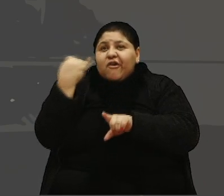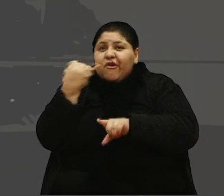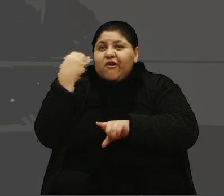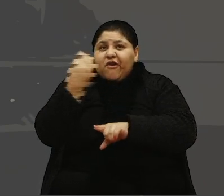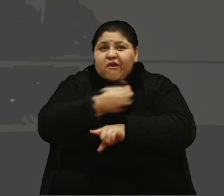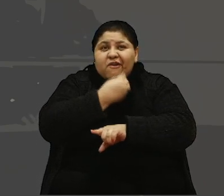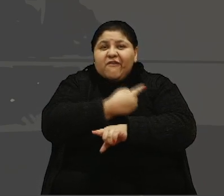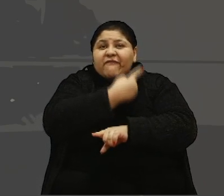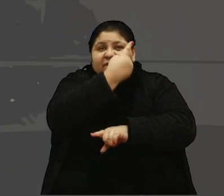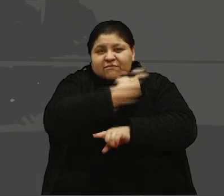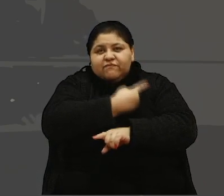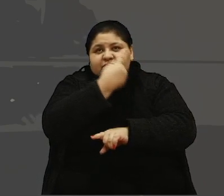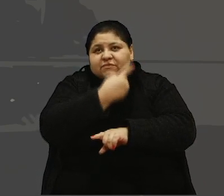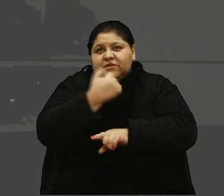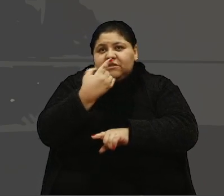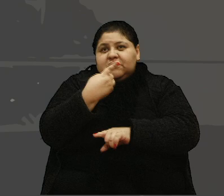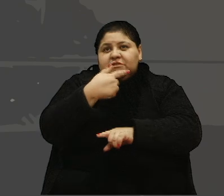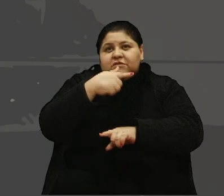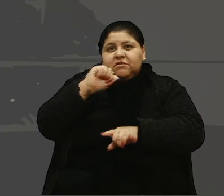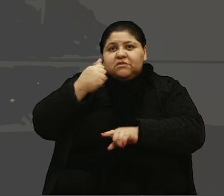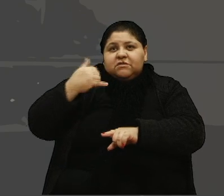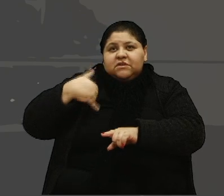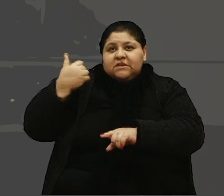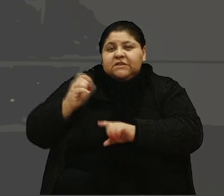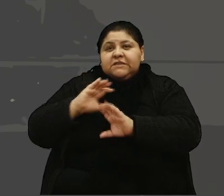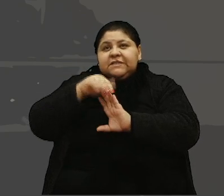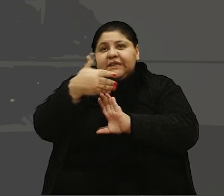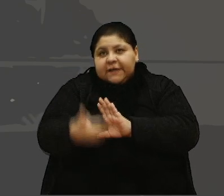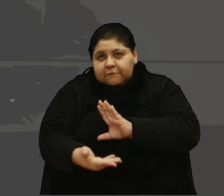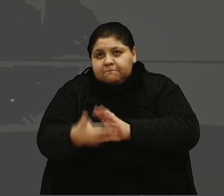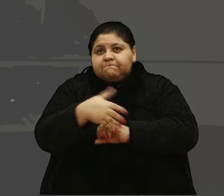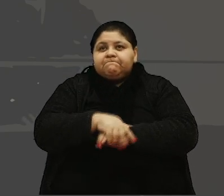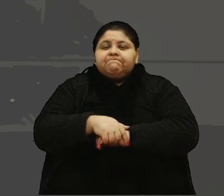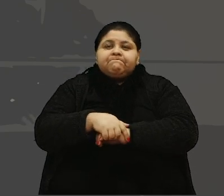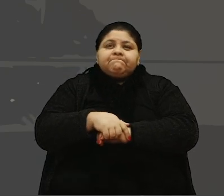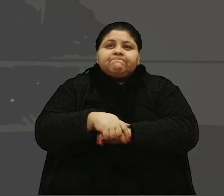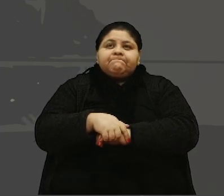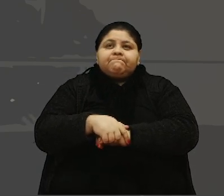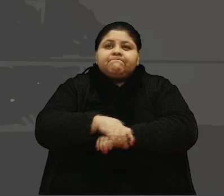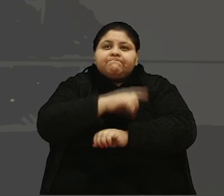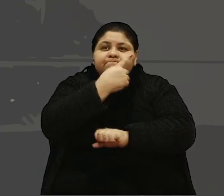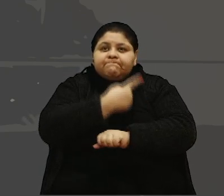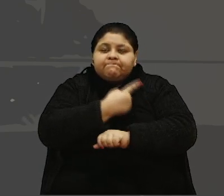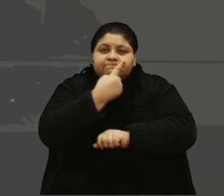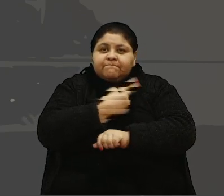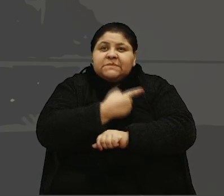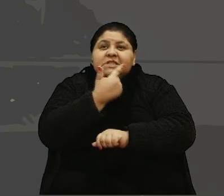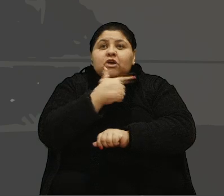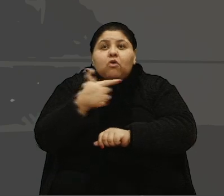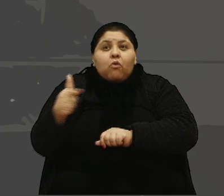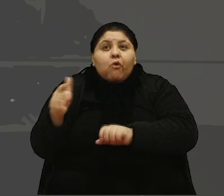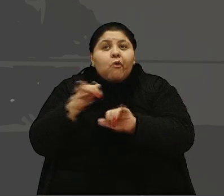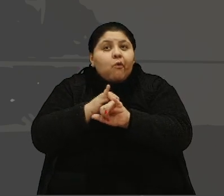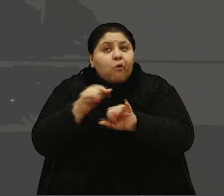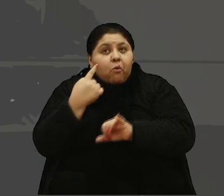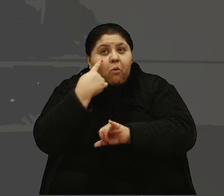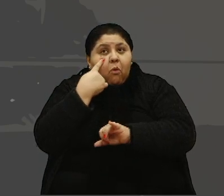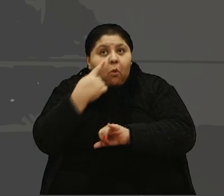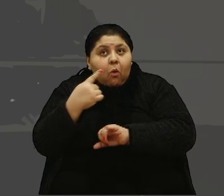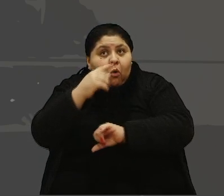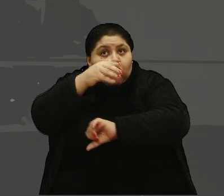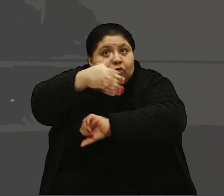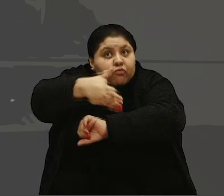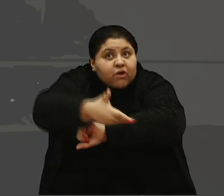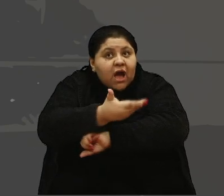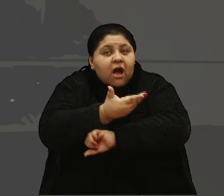de 78 anos que caiu nesse buraco. Pode passar para a próxima imagem. E uma outra matéria. Olha o tamanho do buraco lá,